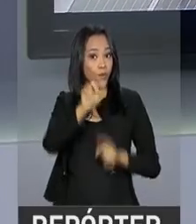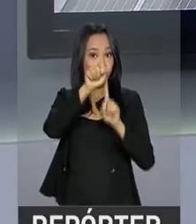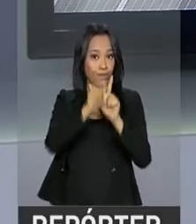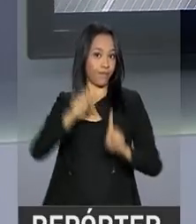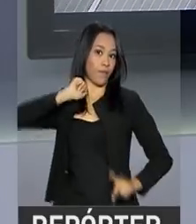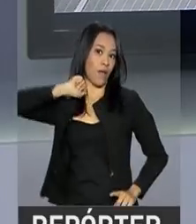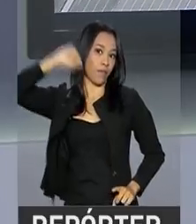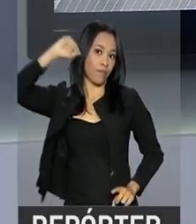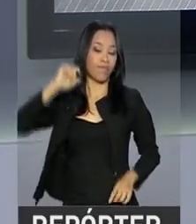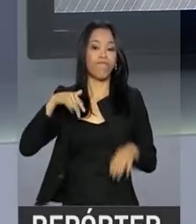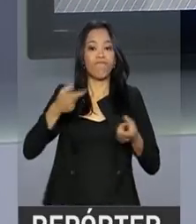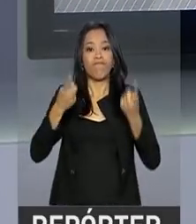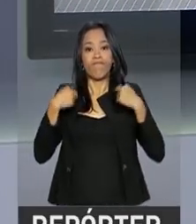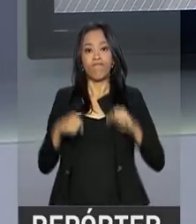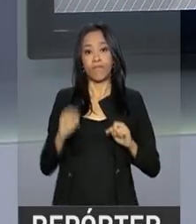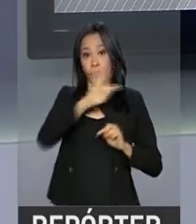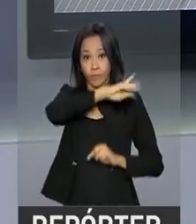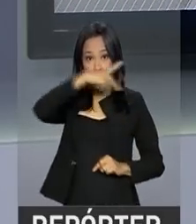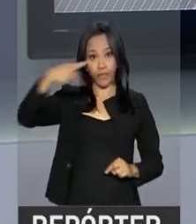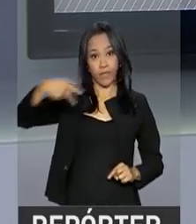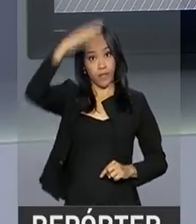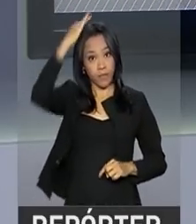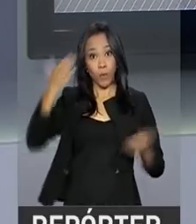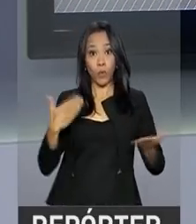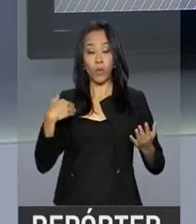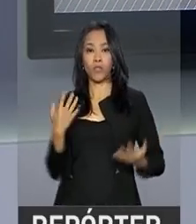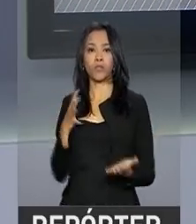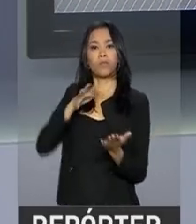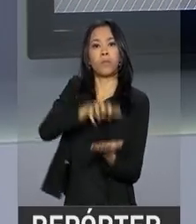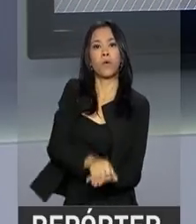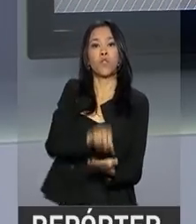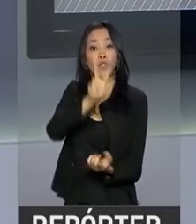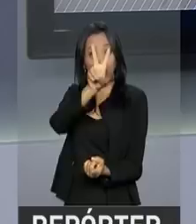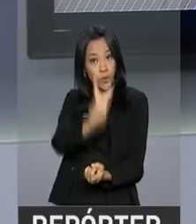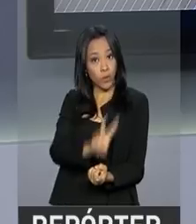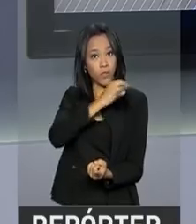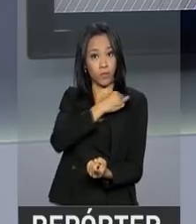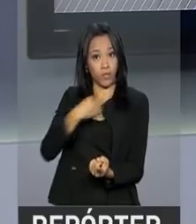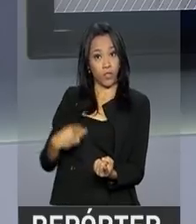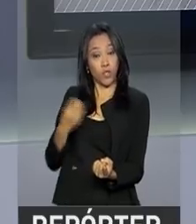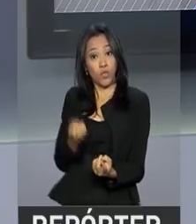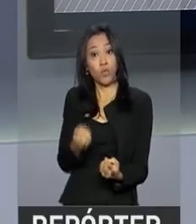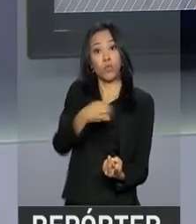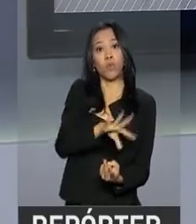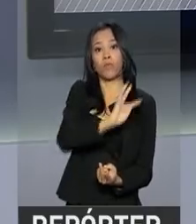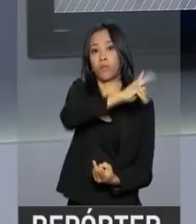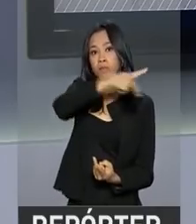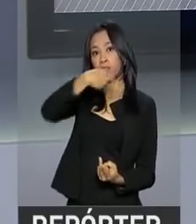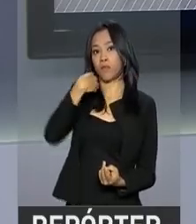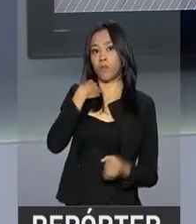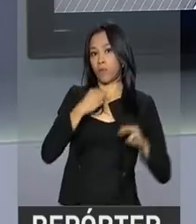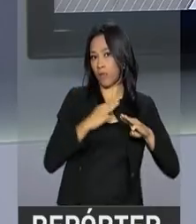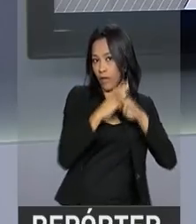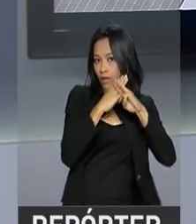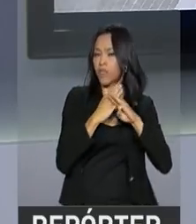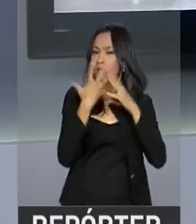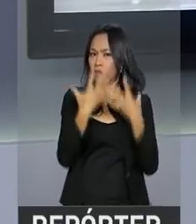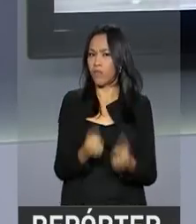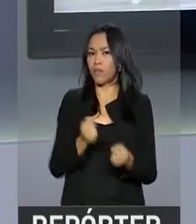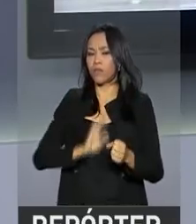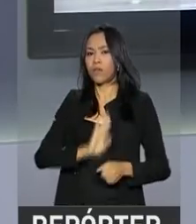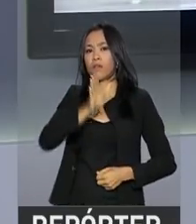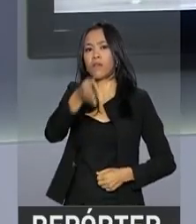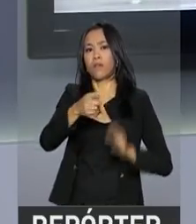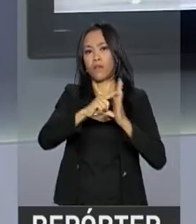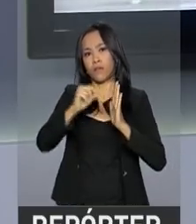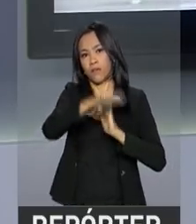abril. O presidente Michel Temer empossa hoje dois ministros e o novo presidente da Caixa Econômica Federal. Vamos então ao Palácio do